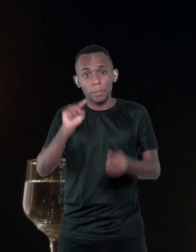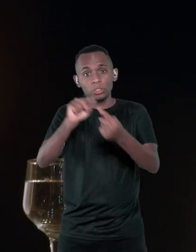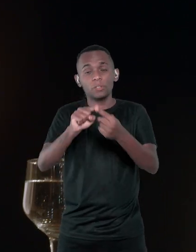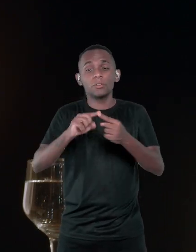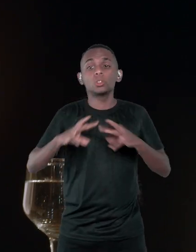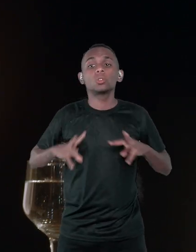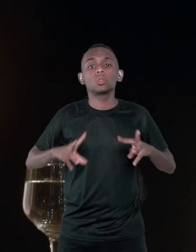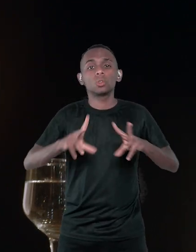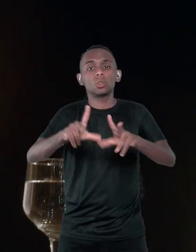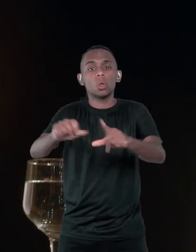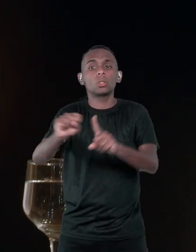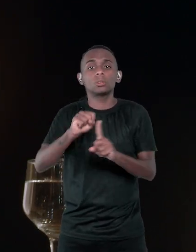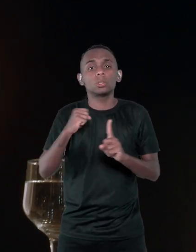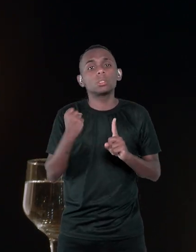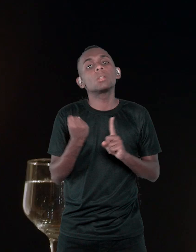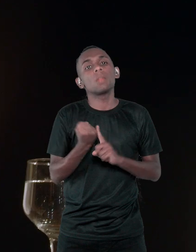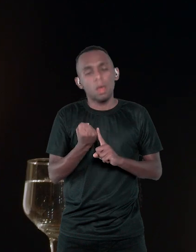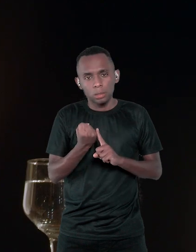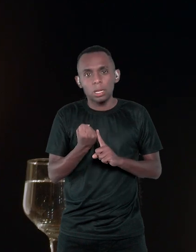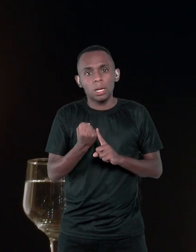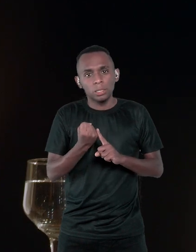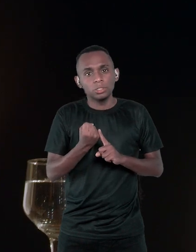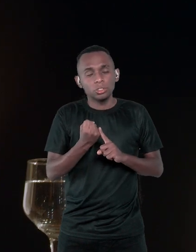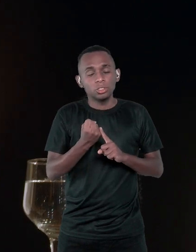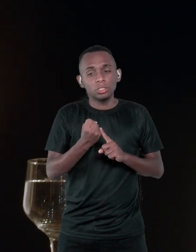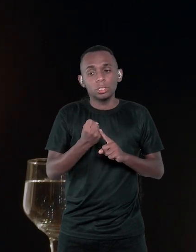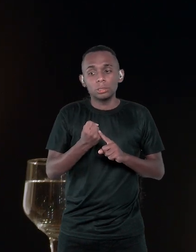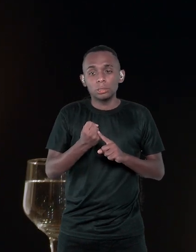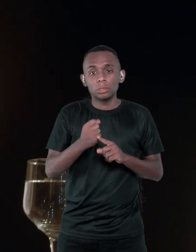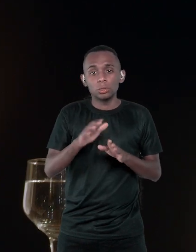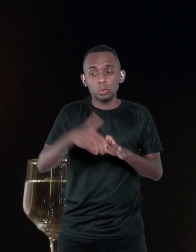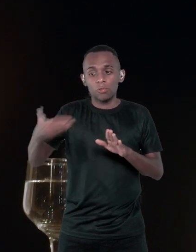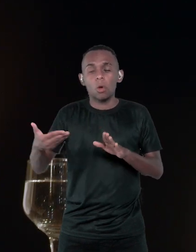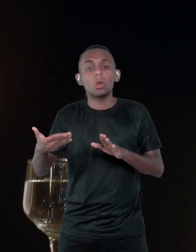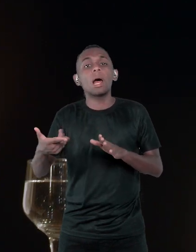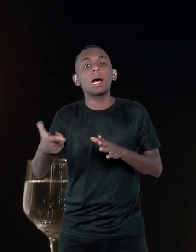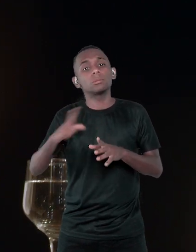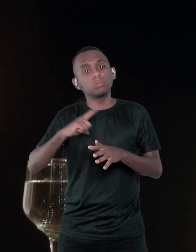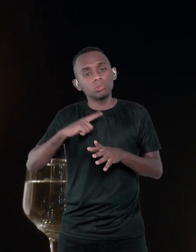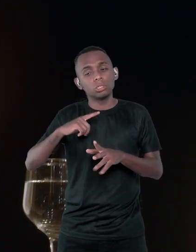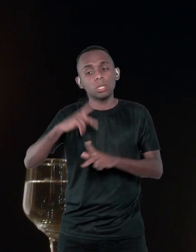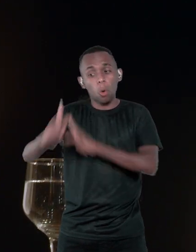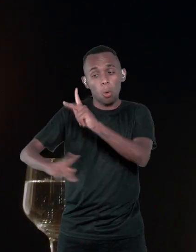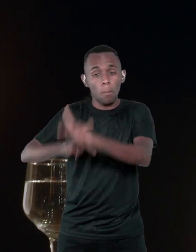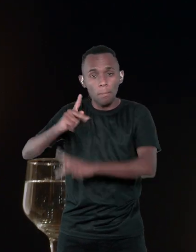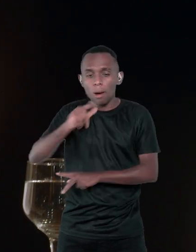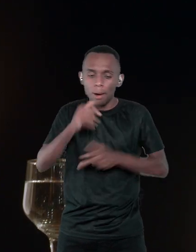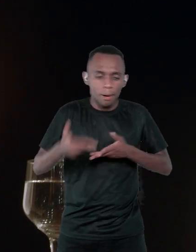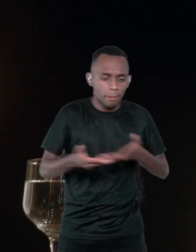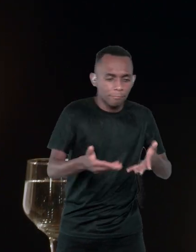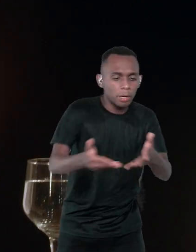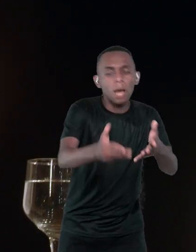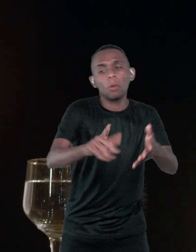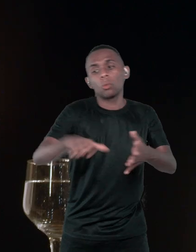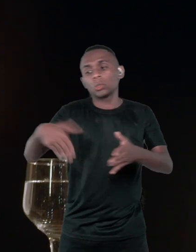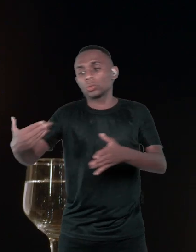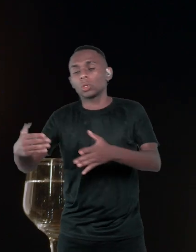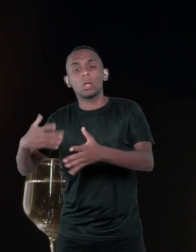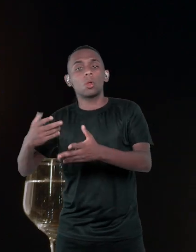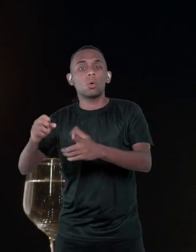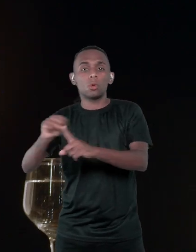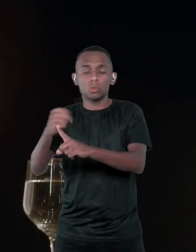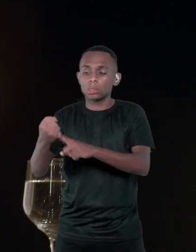civilizações sempre se constituíram em torno de um rio, e a gente pode falar desde sempre mesmo, né, Mesopotâmia, a gente